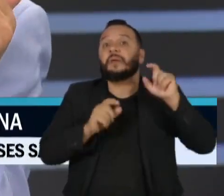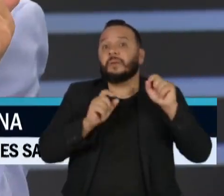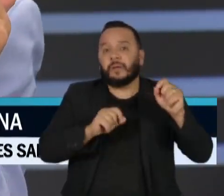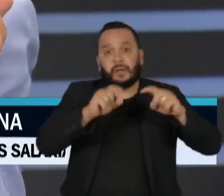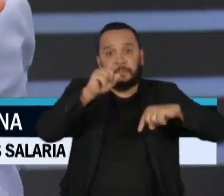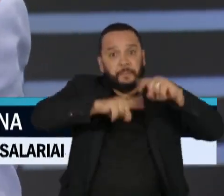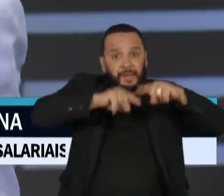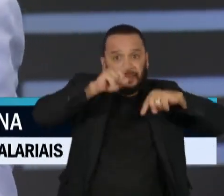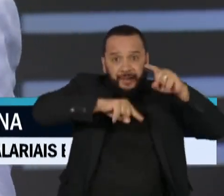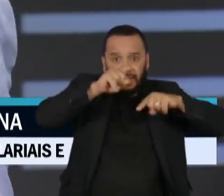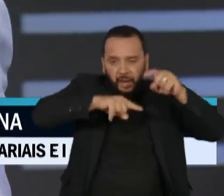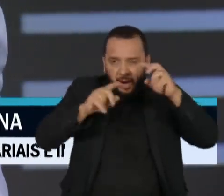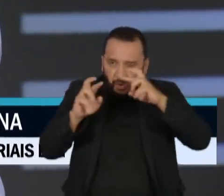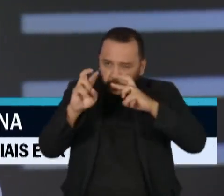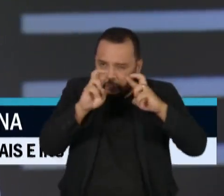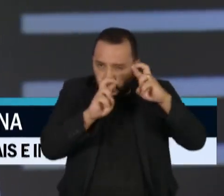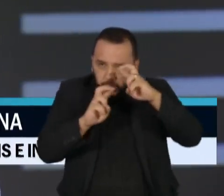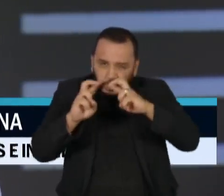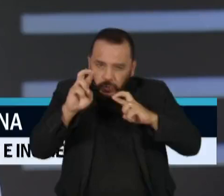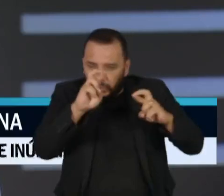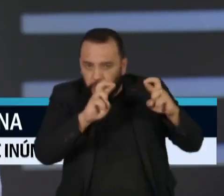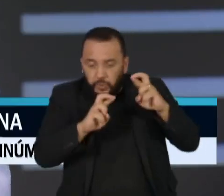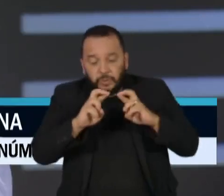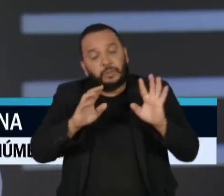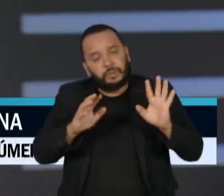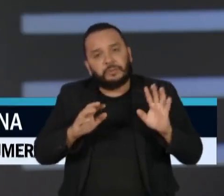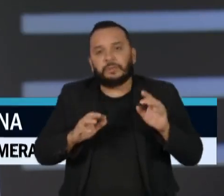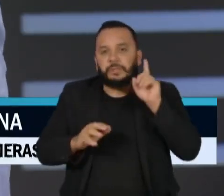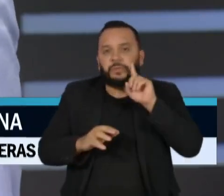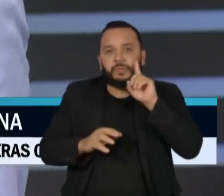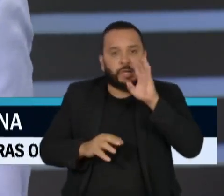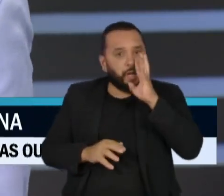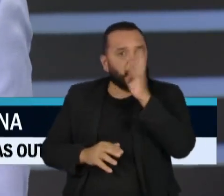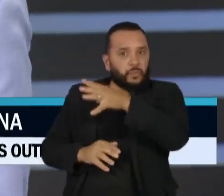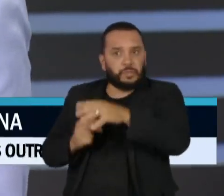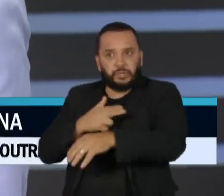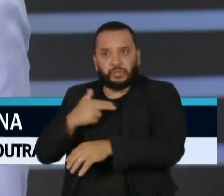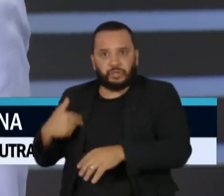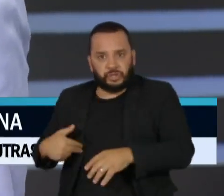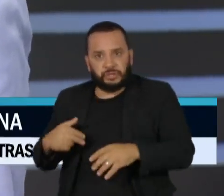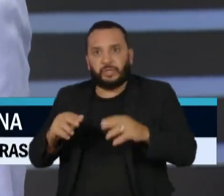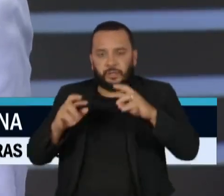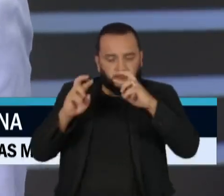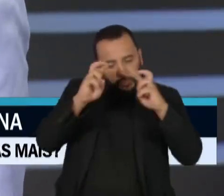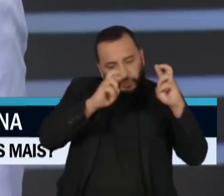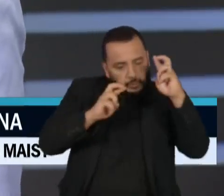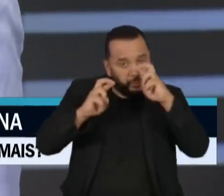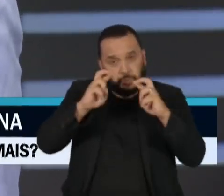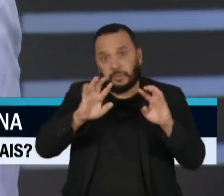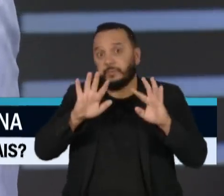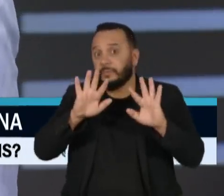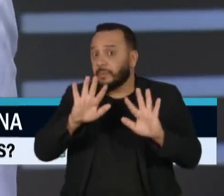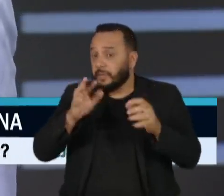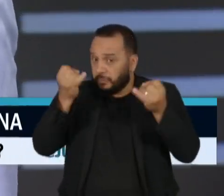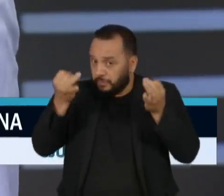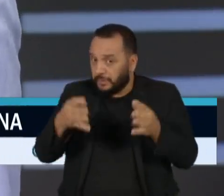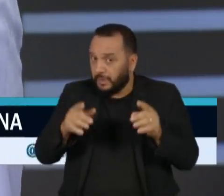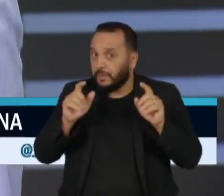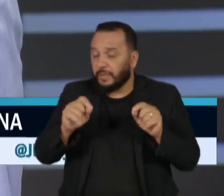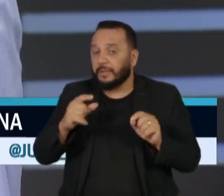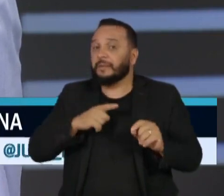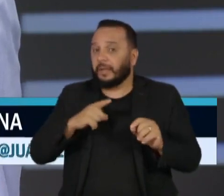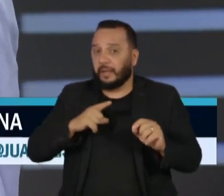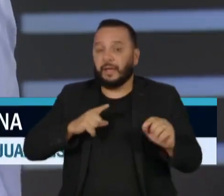acusa a China de estar espionando, e no fundo o que a gente está vendo é uma disputa, é bom dizer com todas as letras,